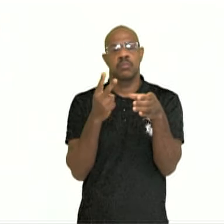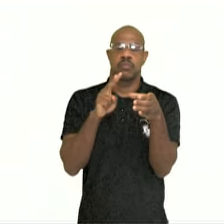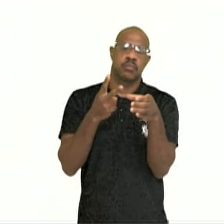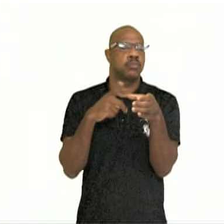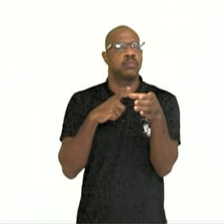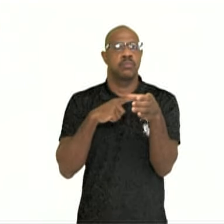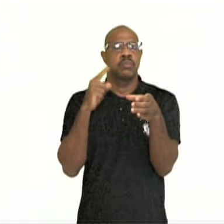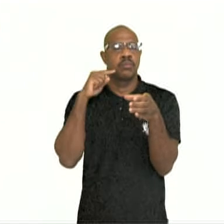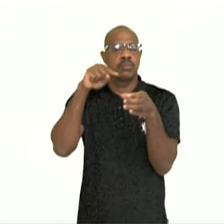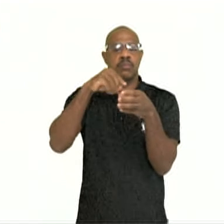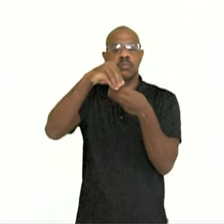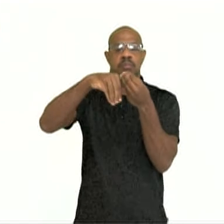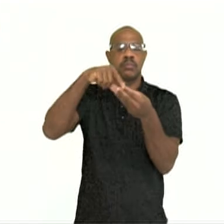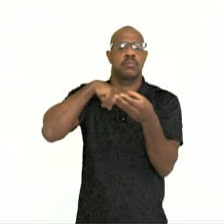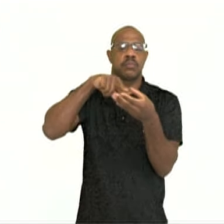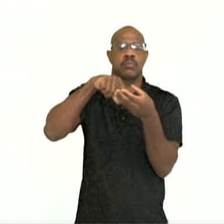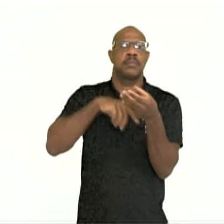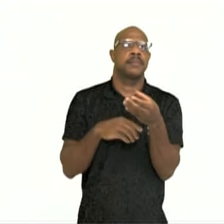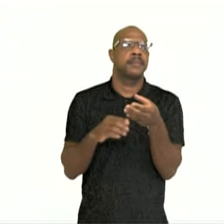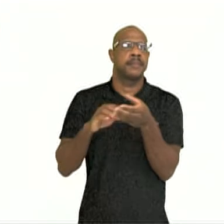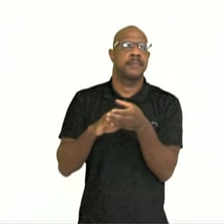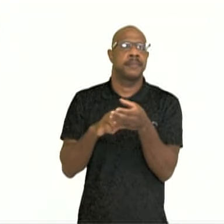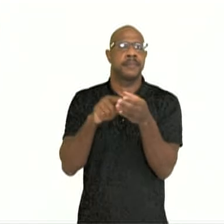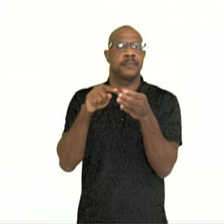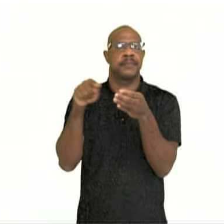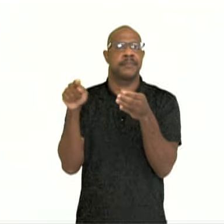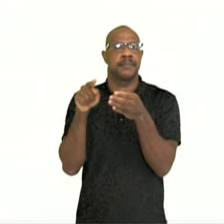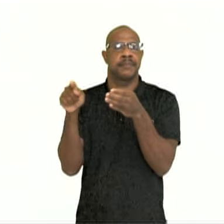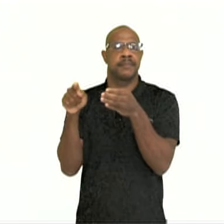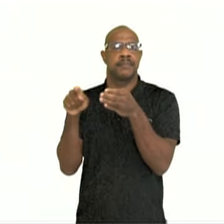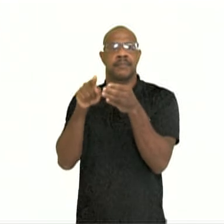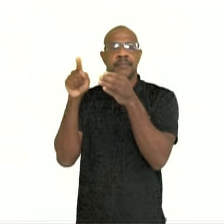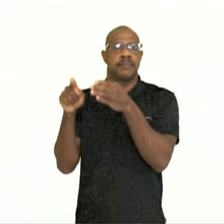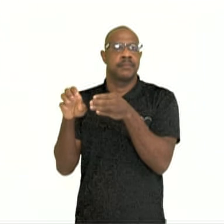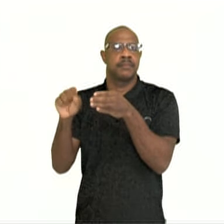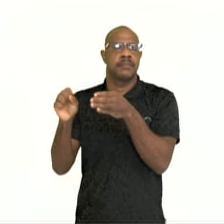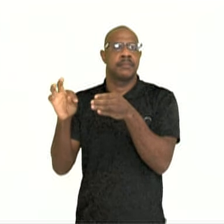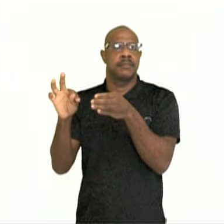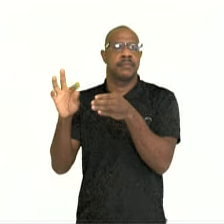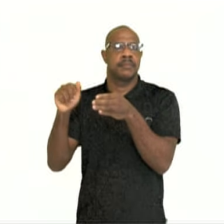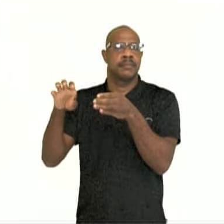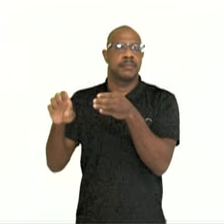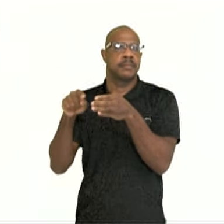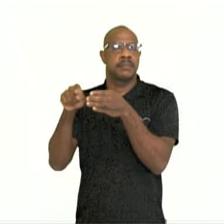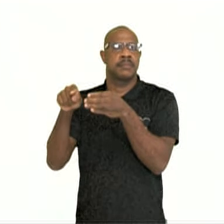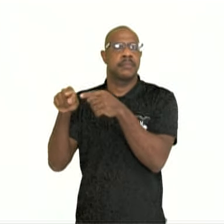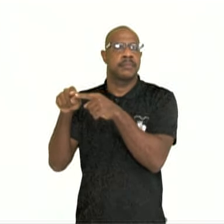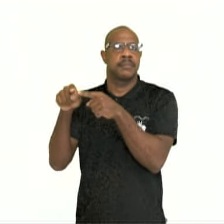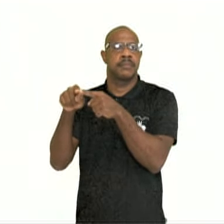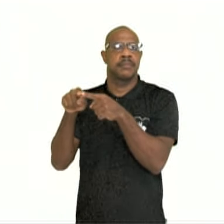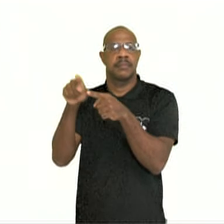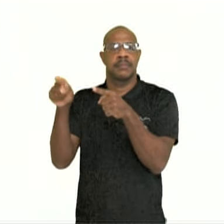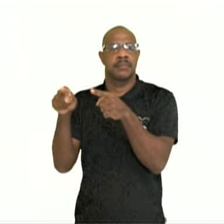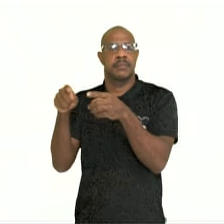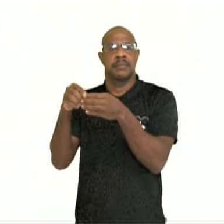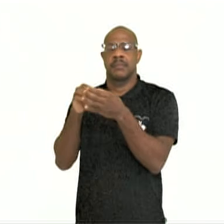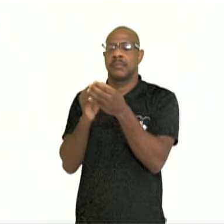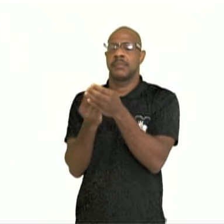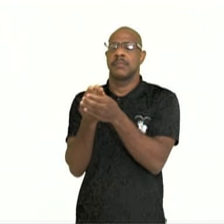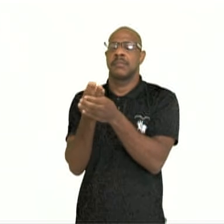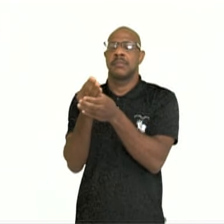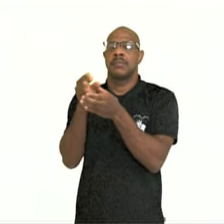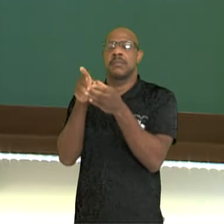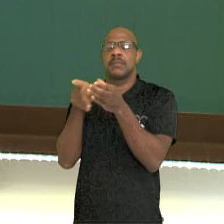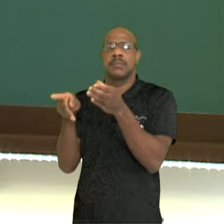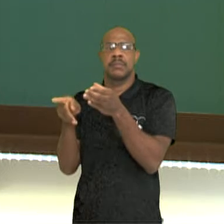feminina quanto masculina. Então, os estames, que são a parte masculina, libera, certo, esses grãos